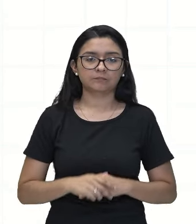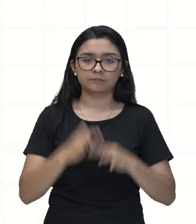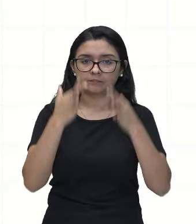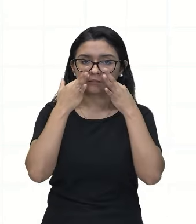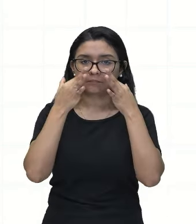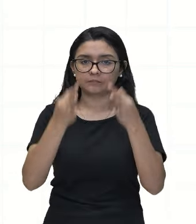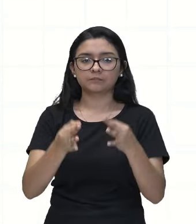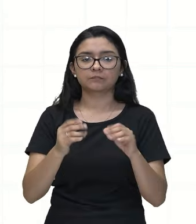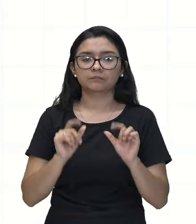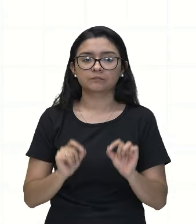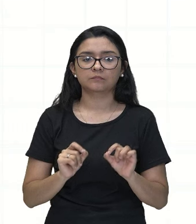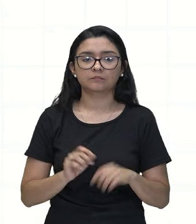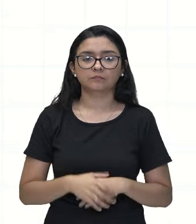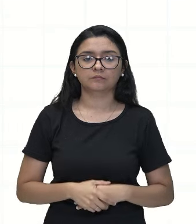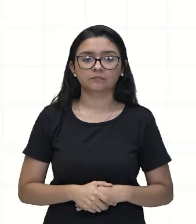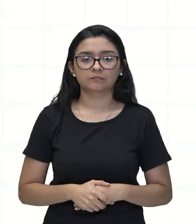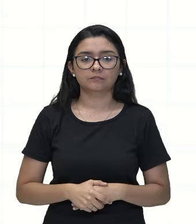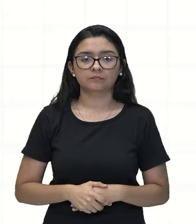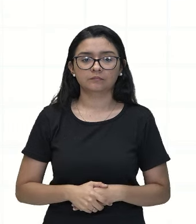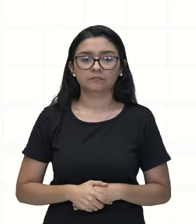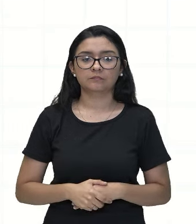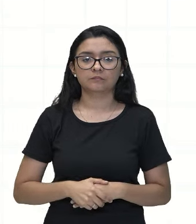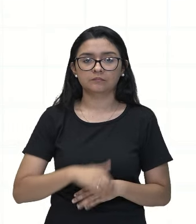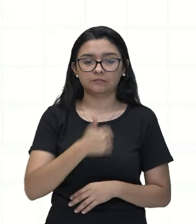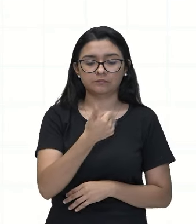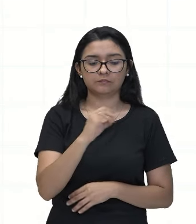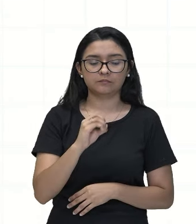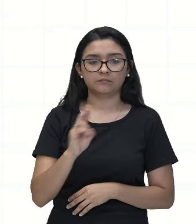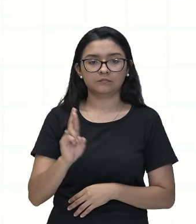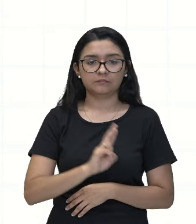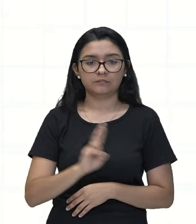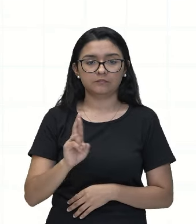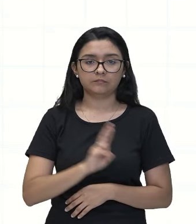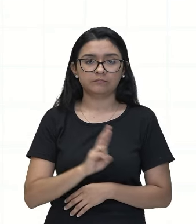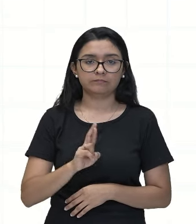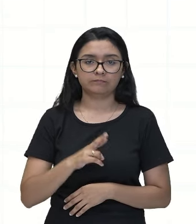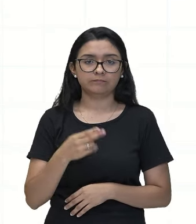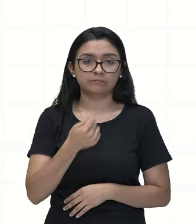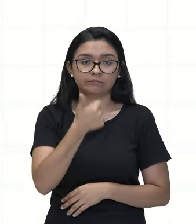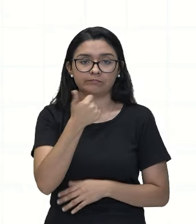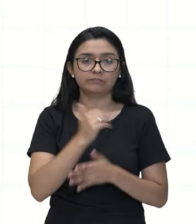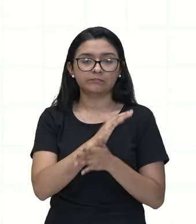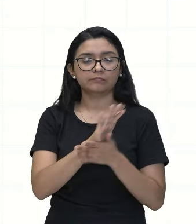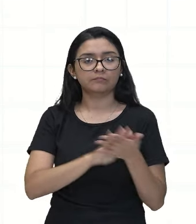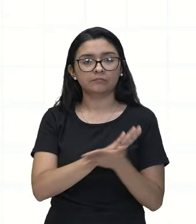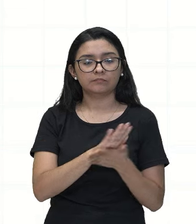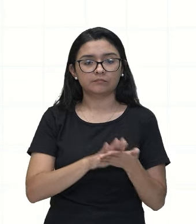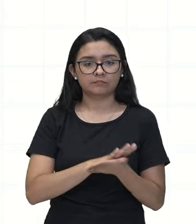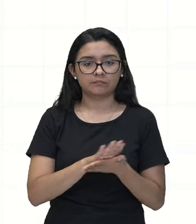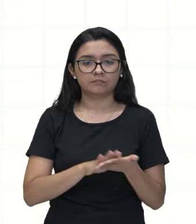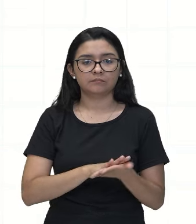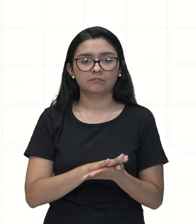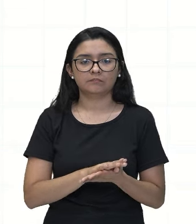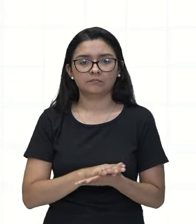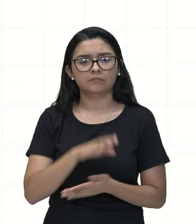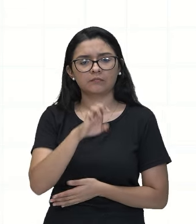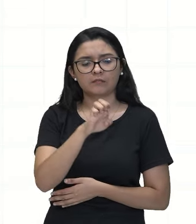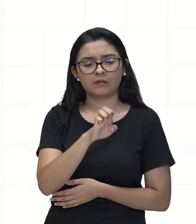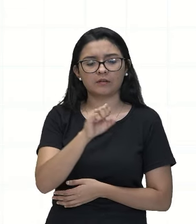atenção ó R 10 é quase nada então é uma expressão ó é quase